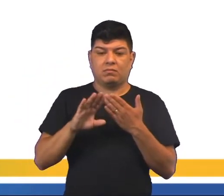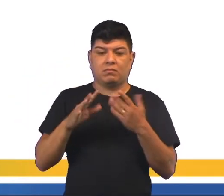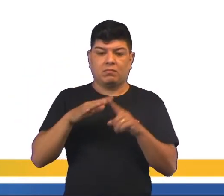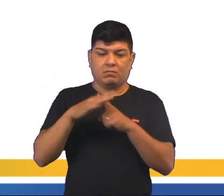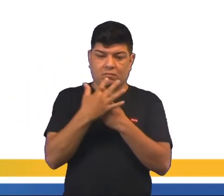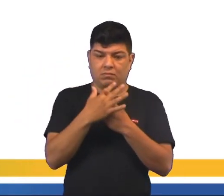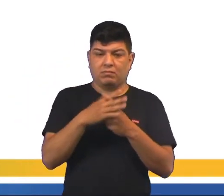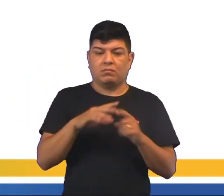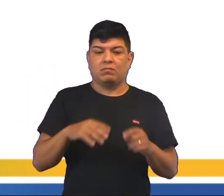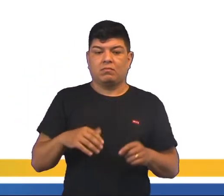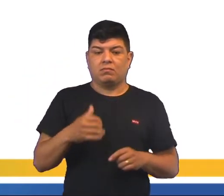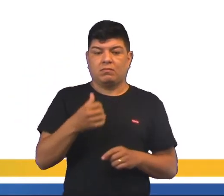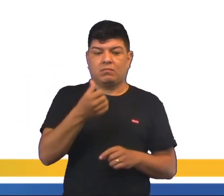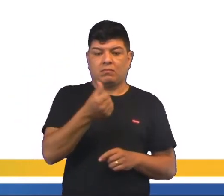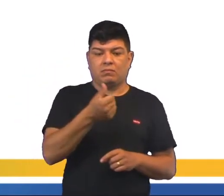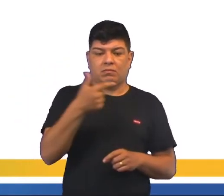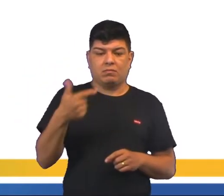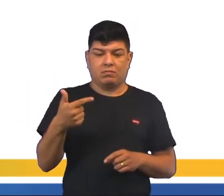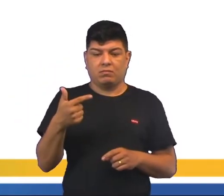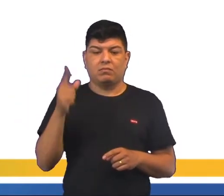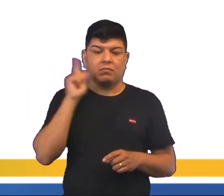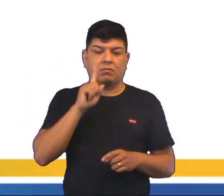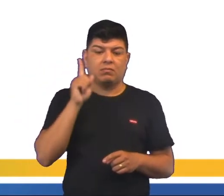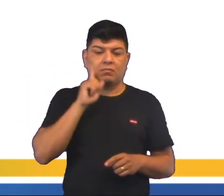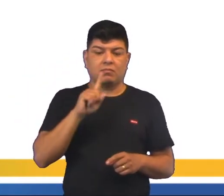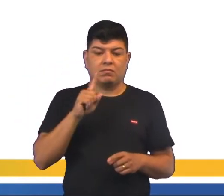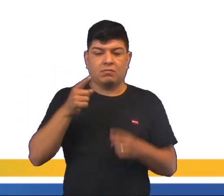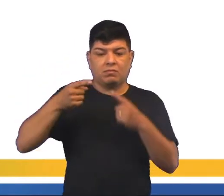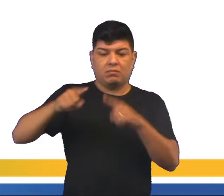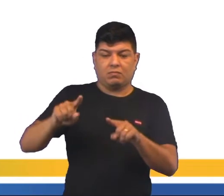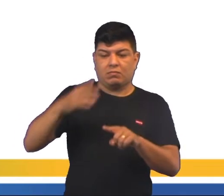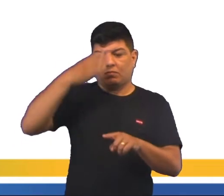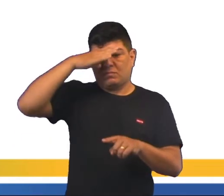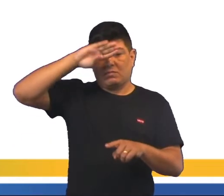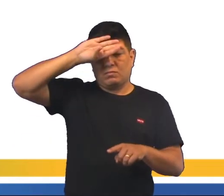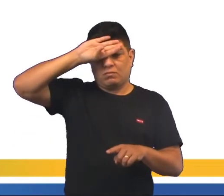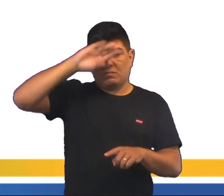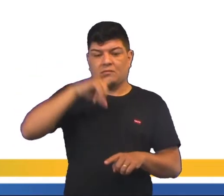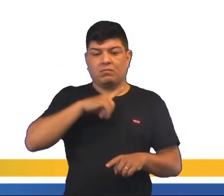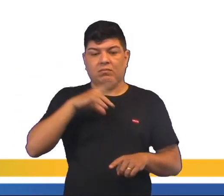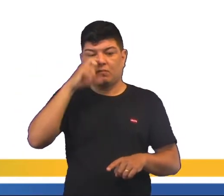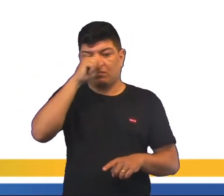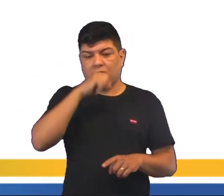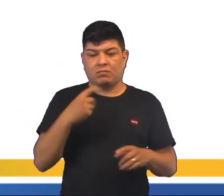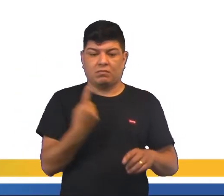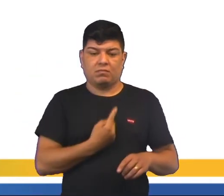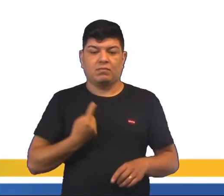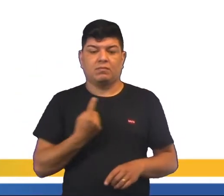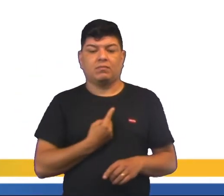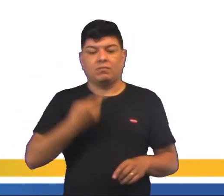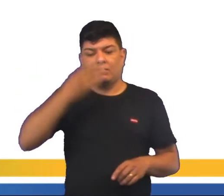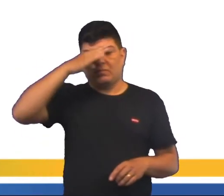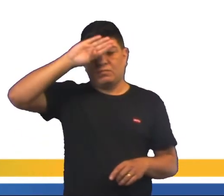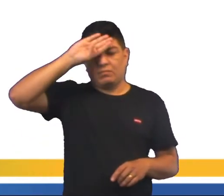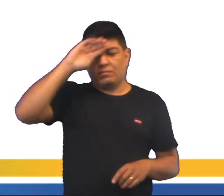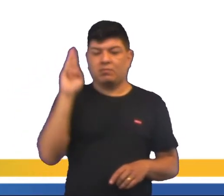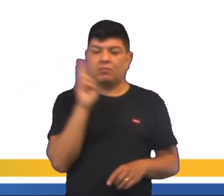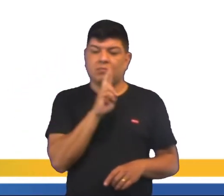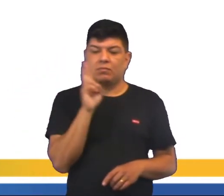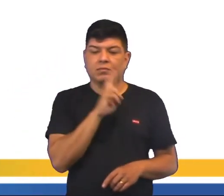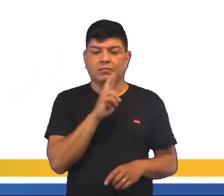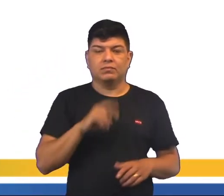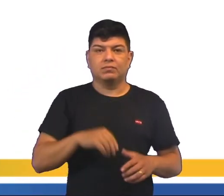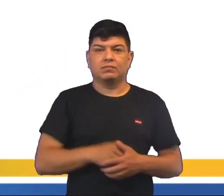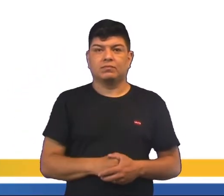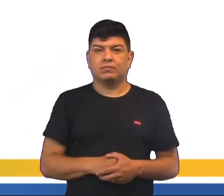Em 62, os Estados Unidos anunciam o embargo econômico contra Cuba, né, que tinha ali uma forte dependência em relação à União